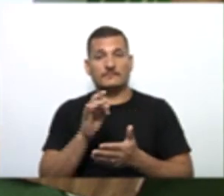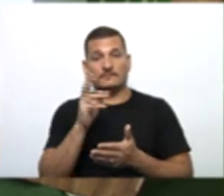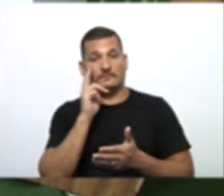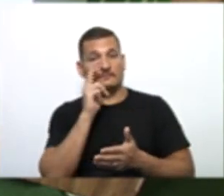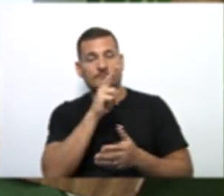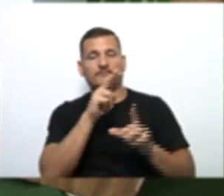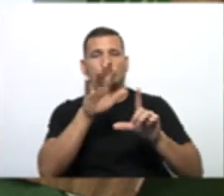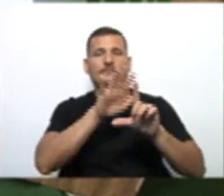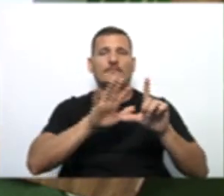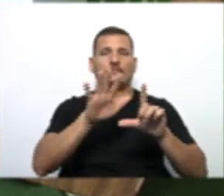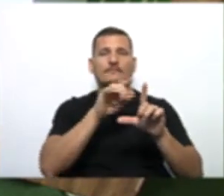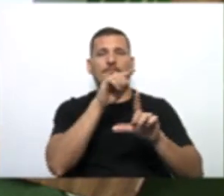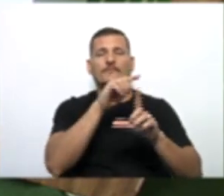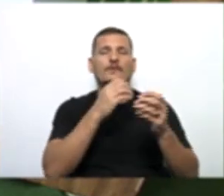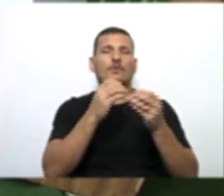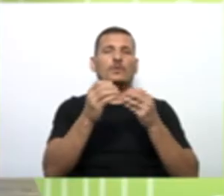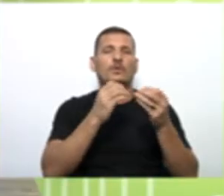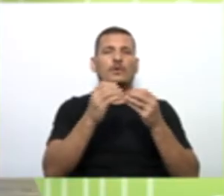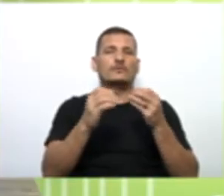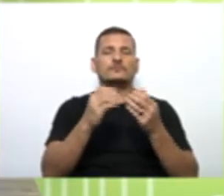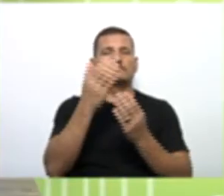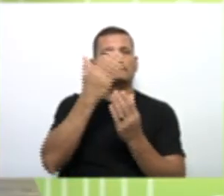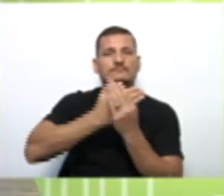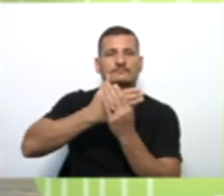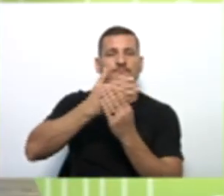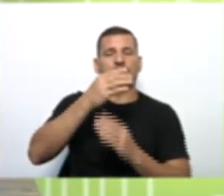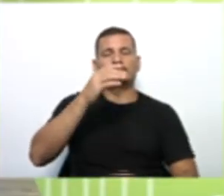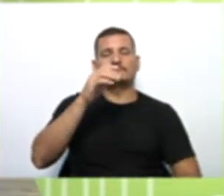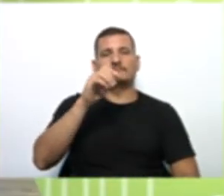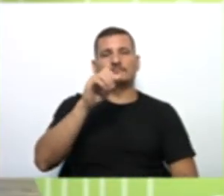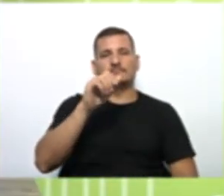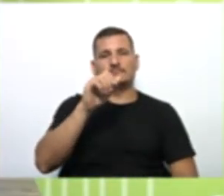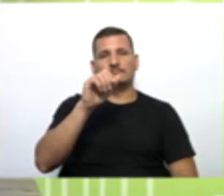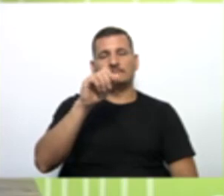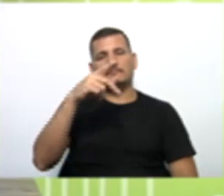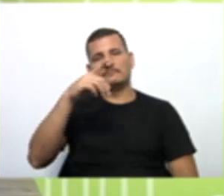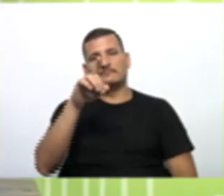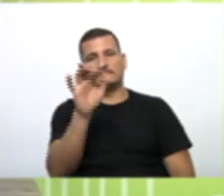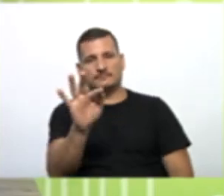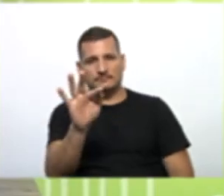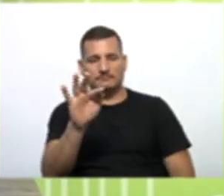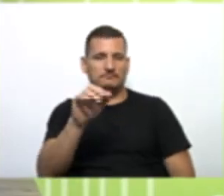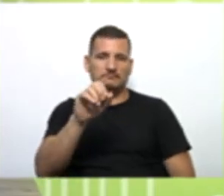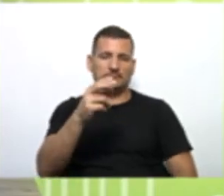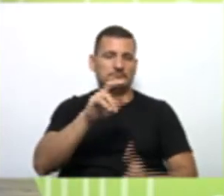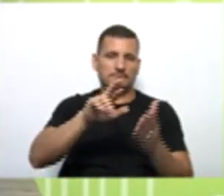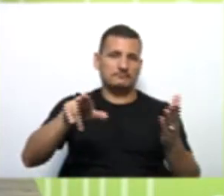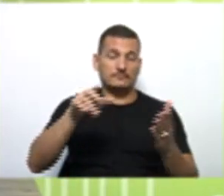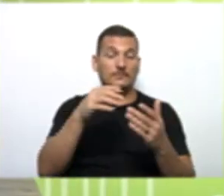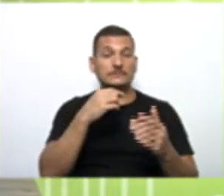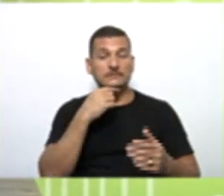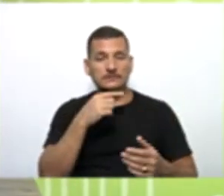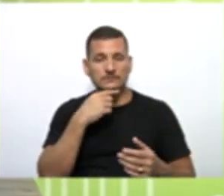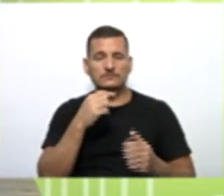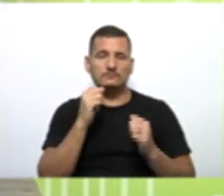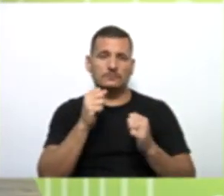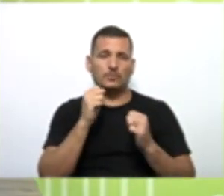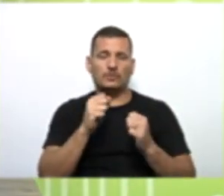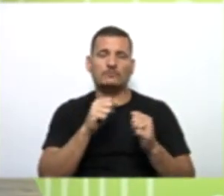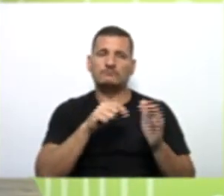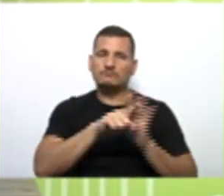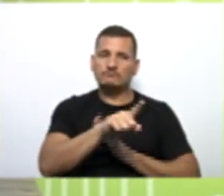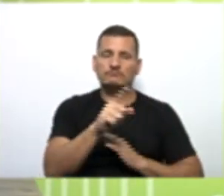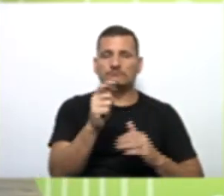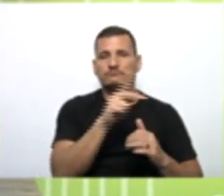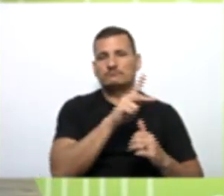ambiente como é que está a disposição dos nossos materiais. Okay? Então, qualquer dúvida, vocês entrem em contato com o tutor, com o professor